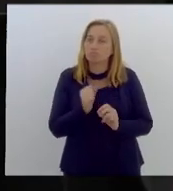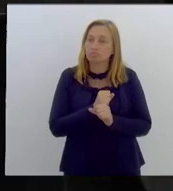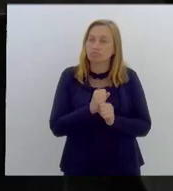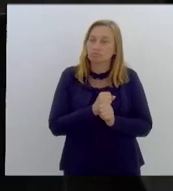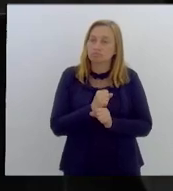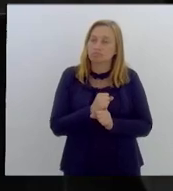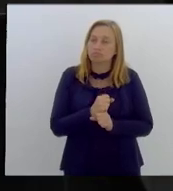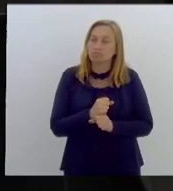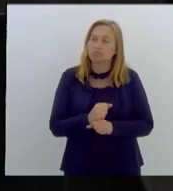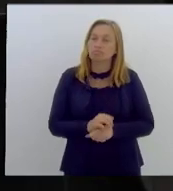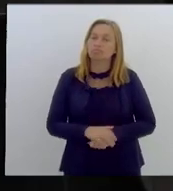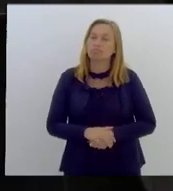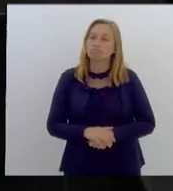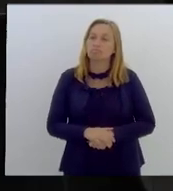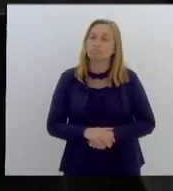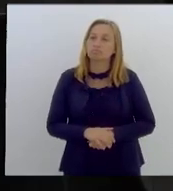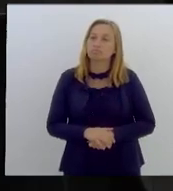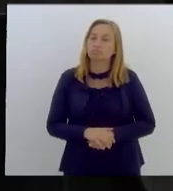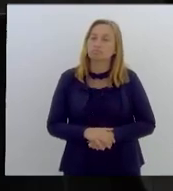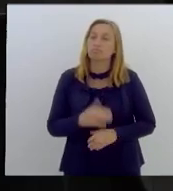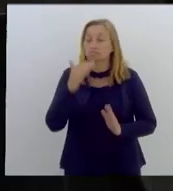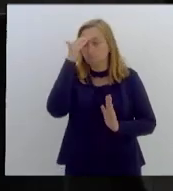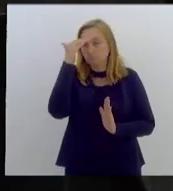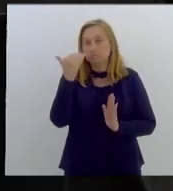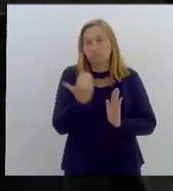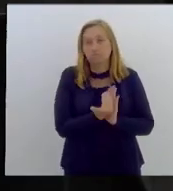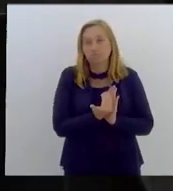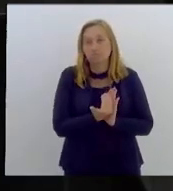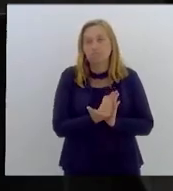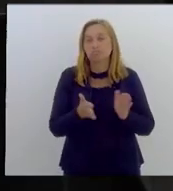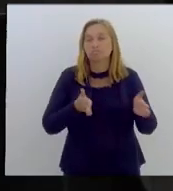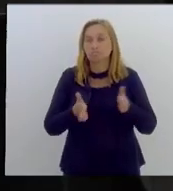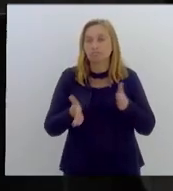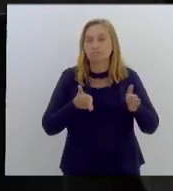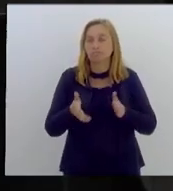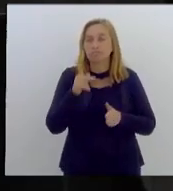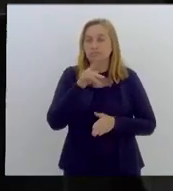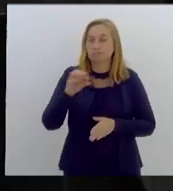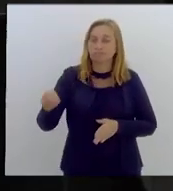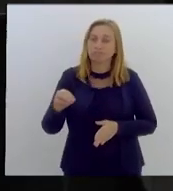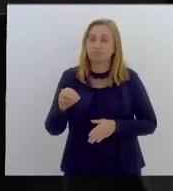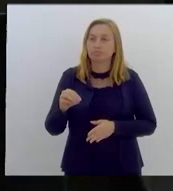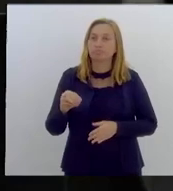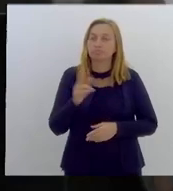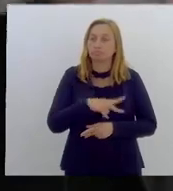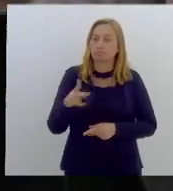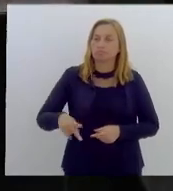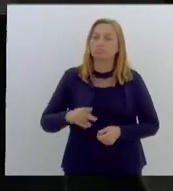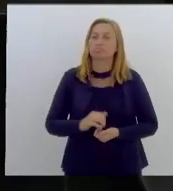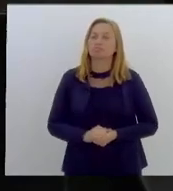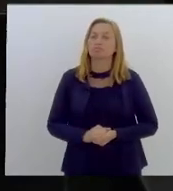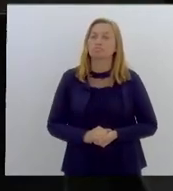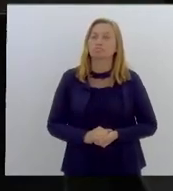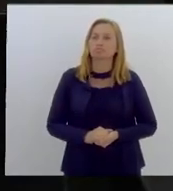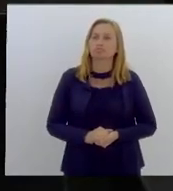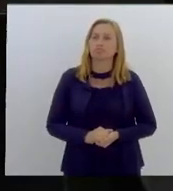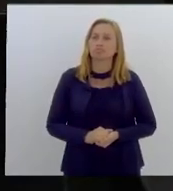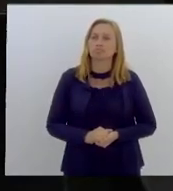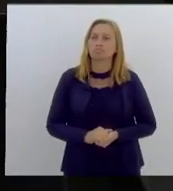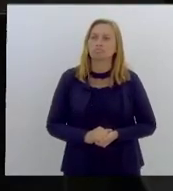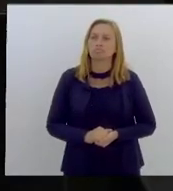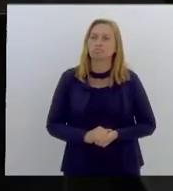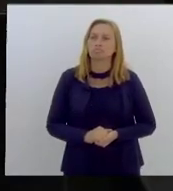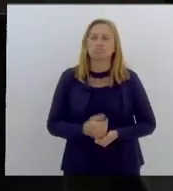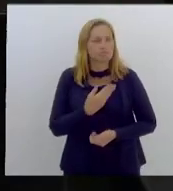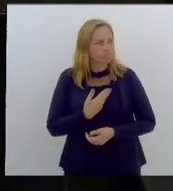a previsão de que vai cumprir o piso nacional do magistério. Ah, mas